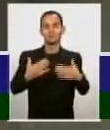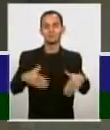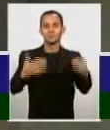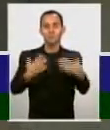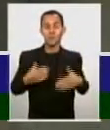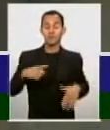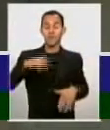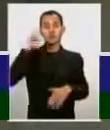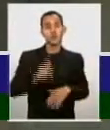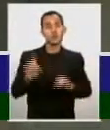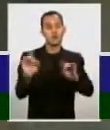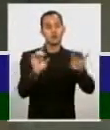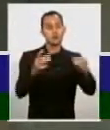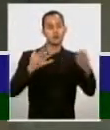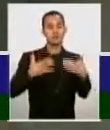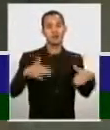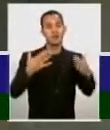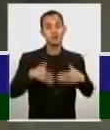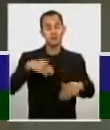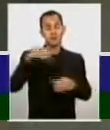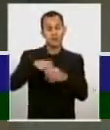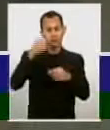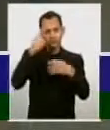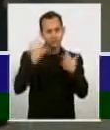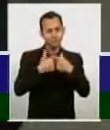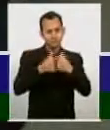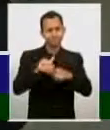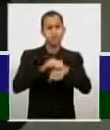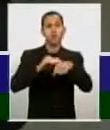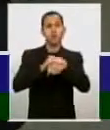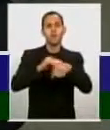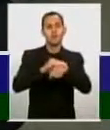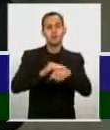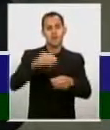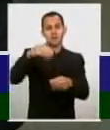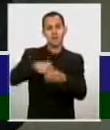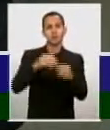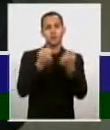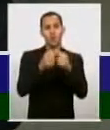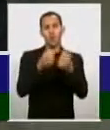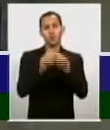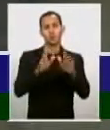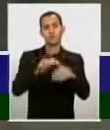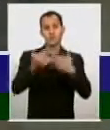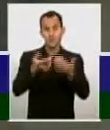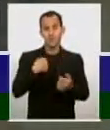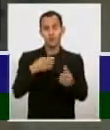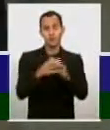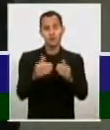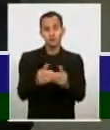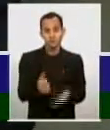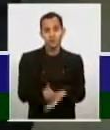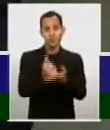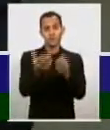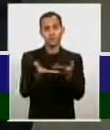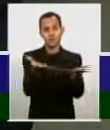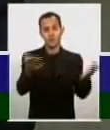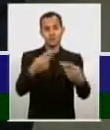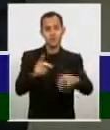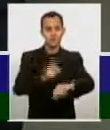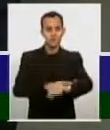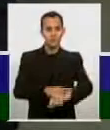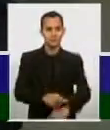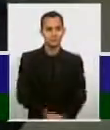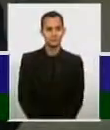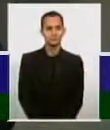preservar o direito das pessoas descansar, refletir e conversar dentro dos ônibus. Portanto, eu peço o apoio dos vereadores nesse momento.